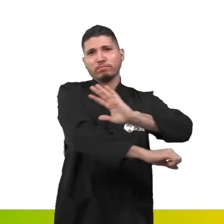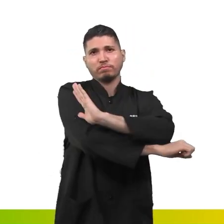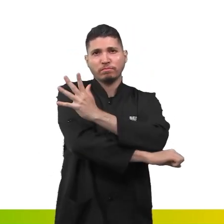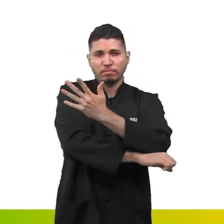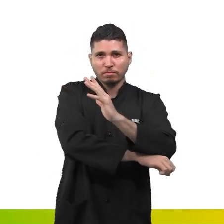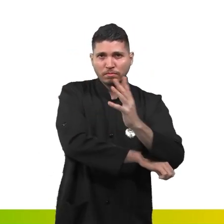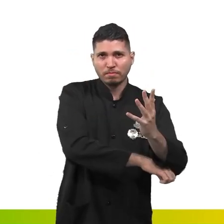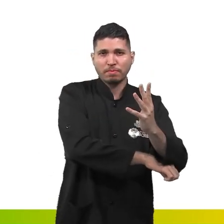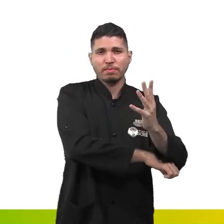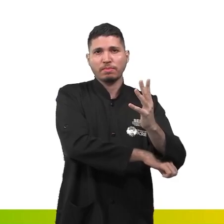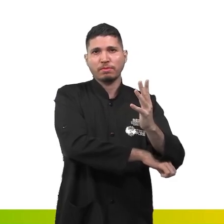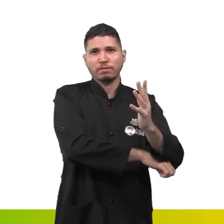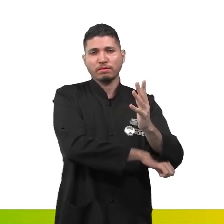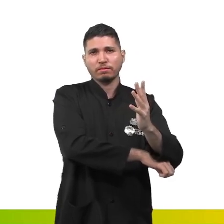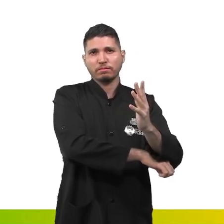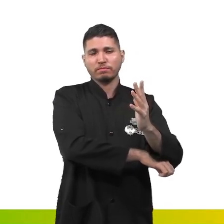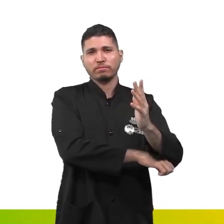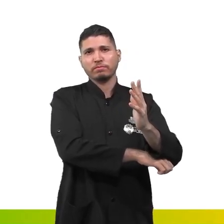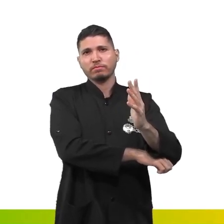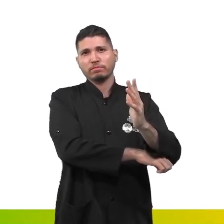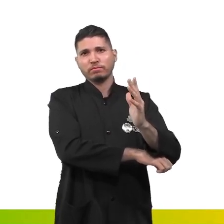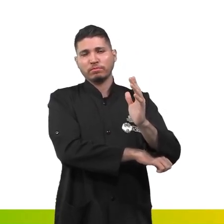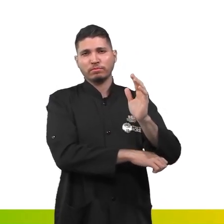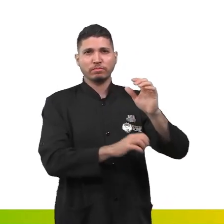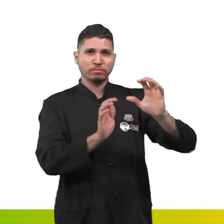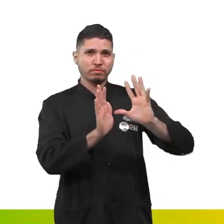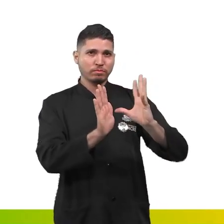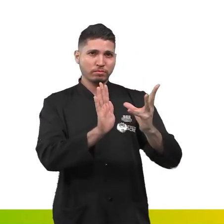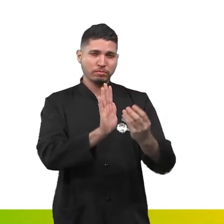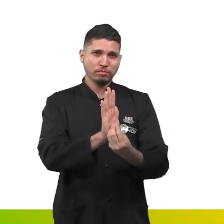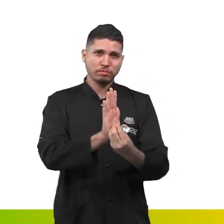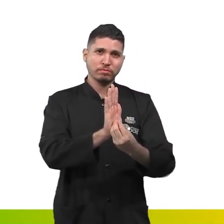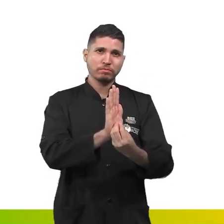indicam que foram desmatados ali na Amazônia